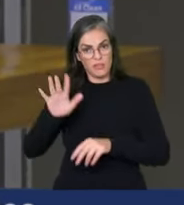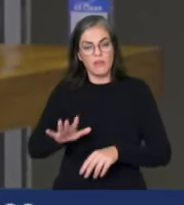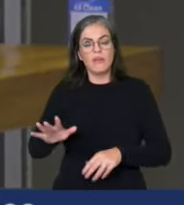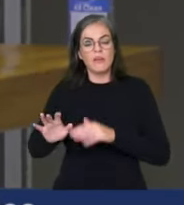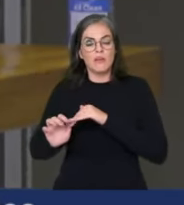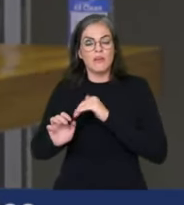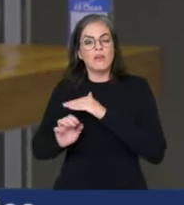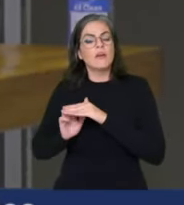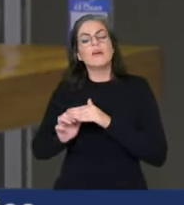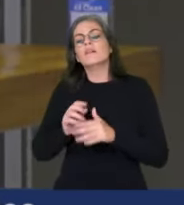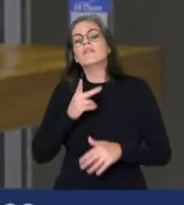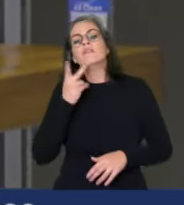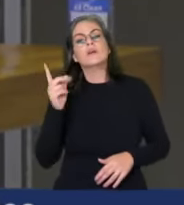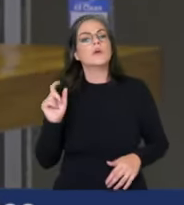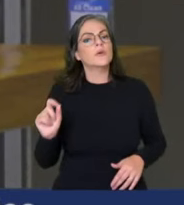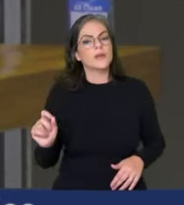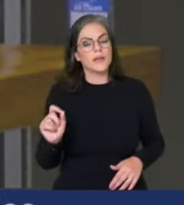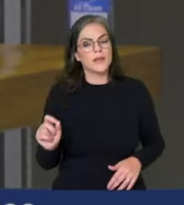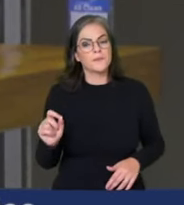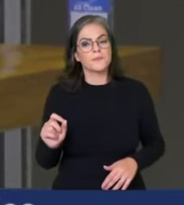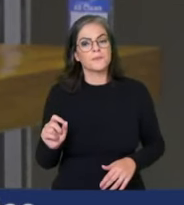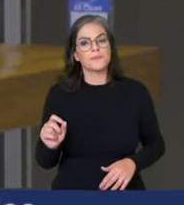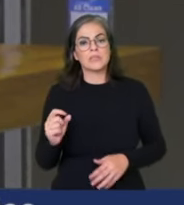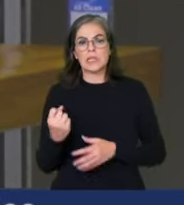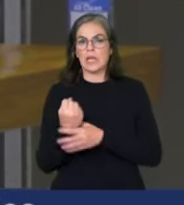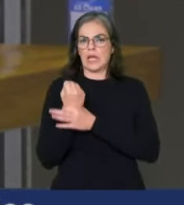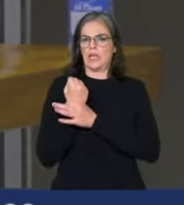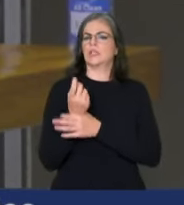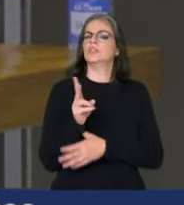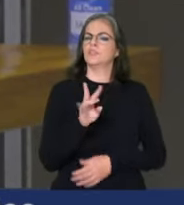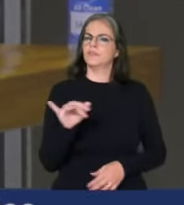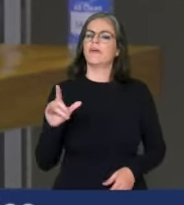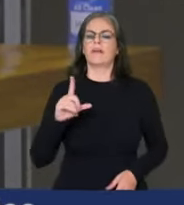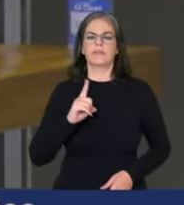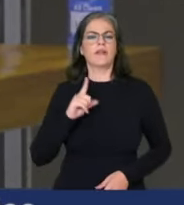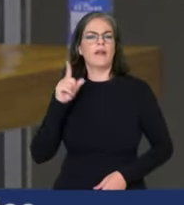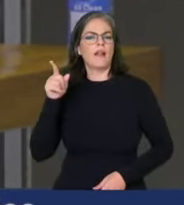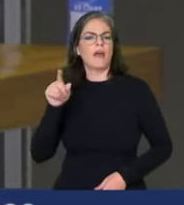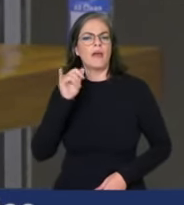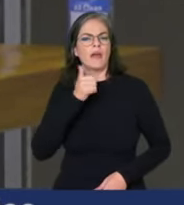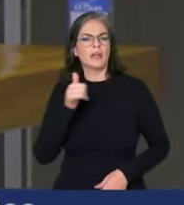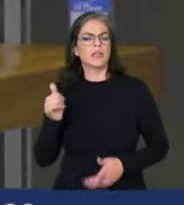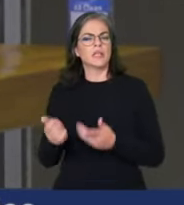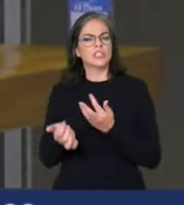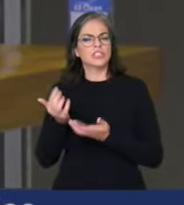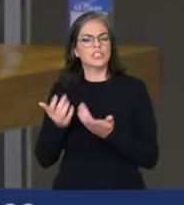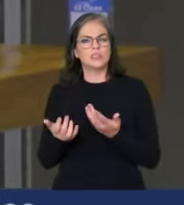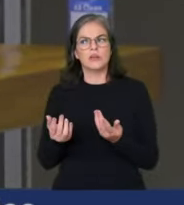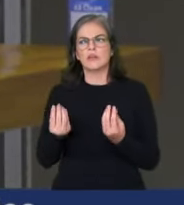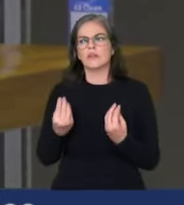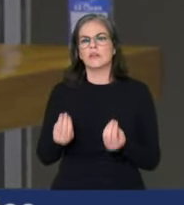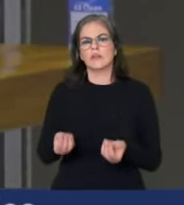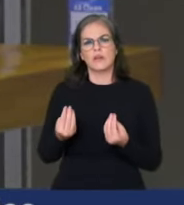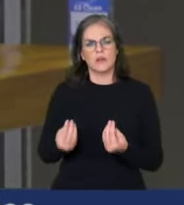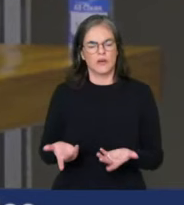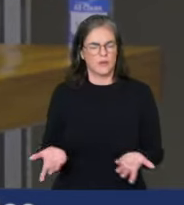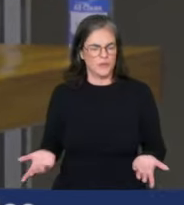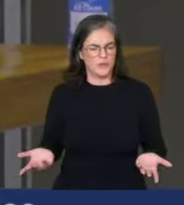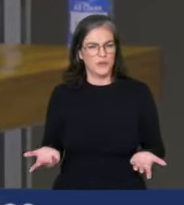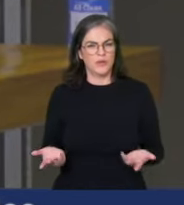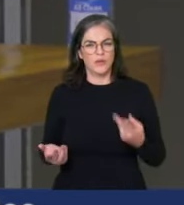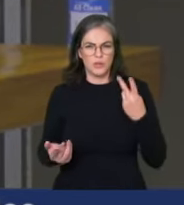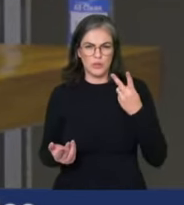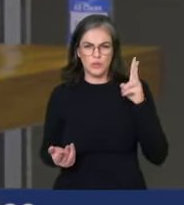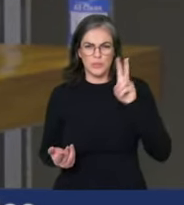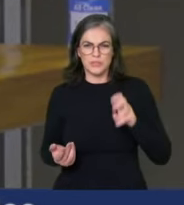vão receber energia térmica. Ou seja, eles vão produzir para exportar. Eles vão ser duplamente